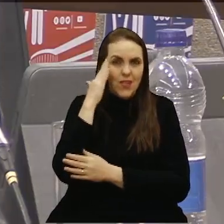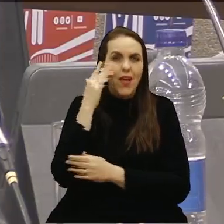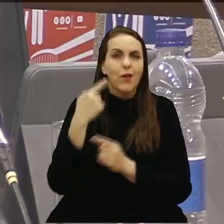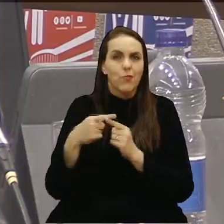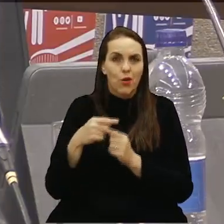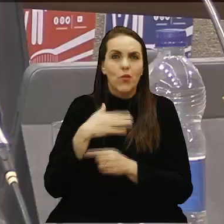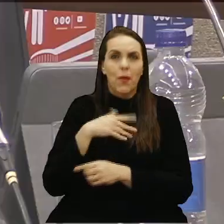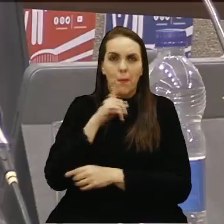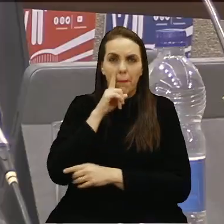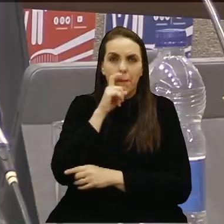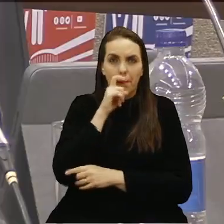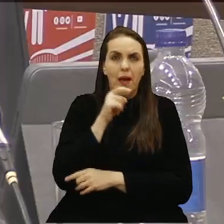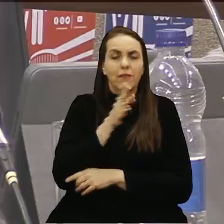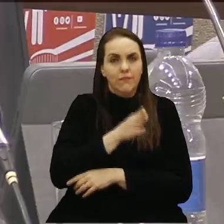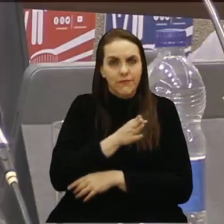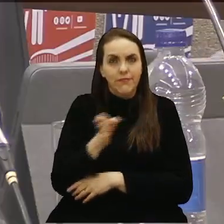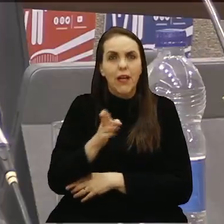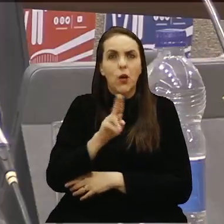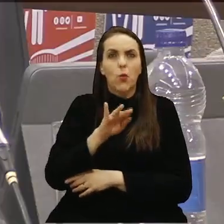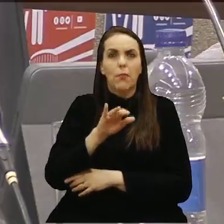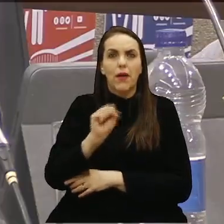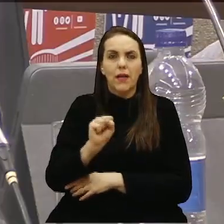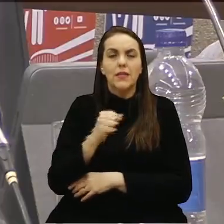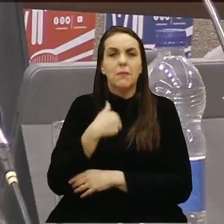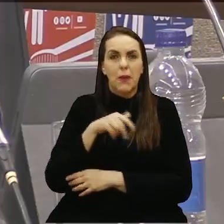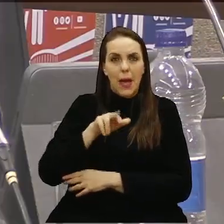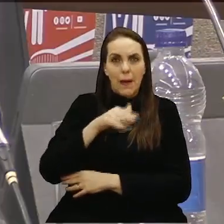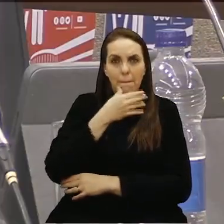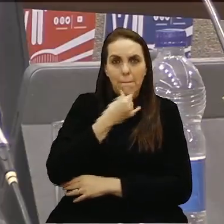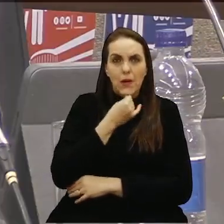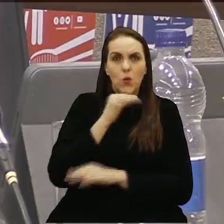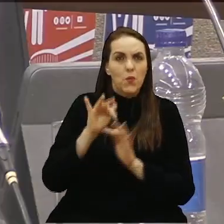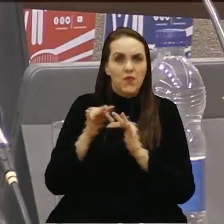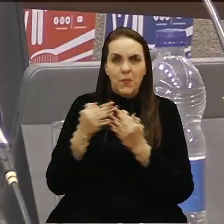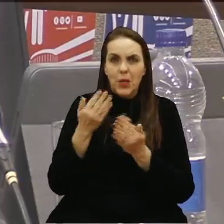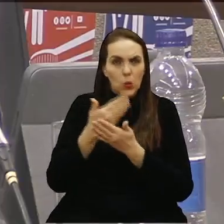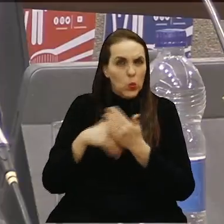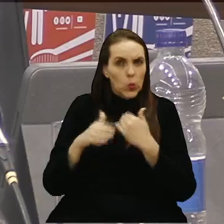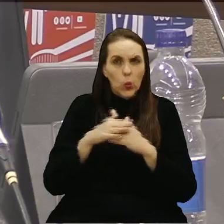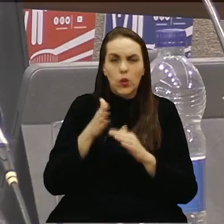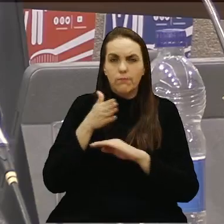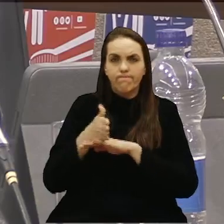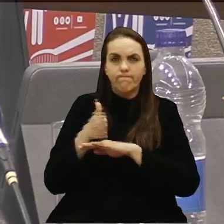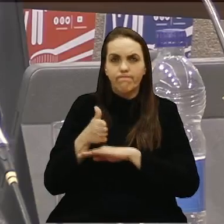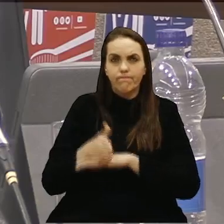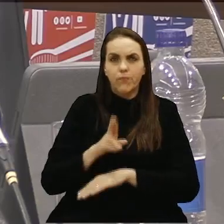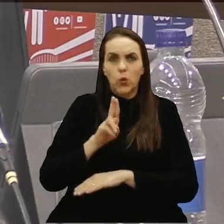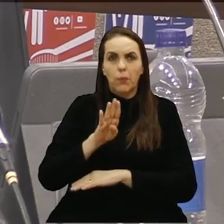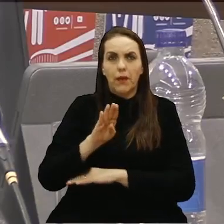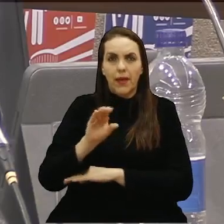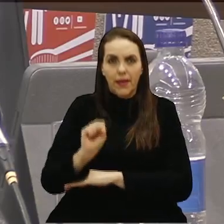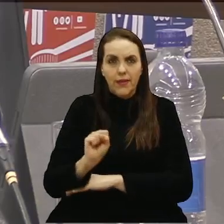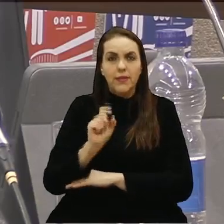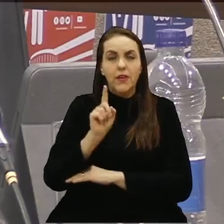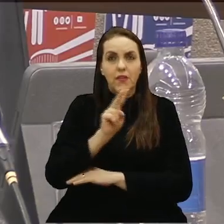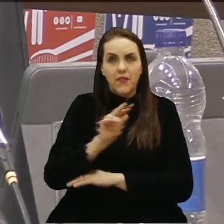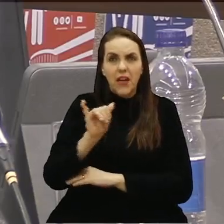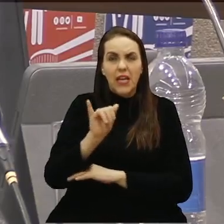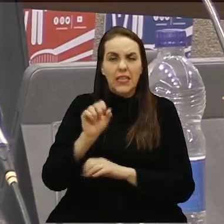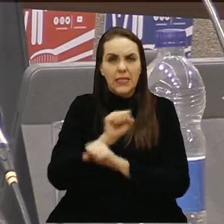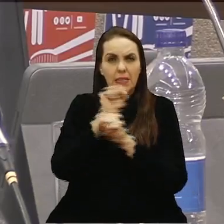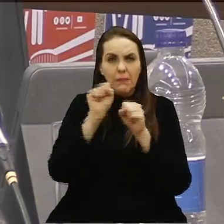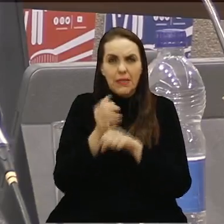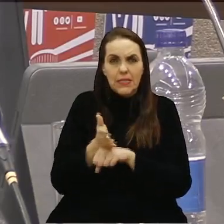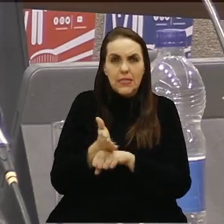pais que vão e frequentam a UBS, tem meu irmão, a minha família toda frequenta a UBS, e vão lá de manhã